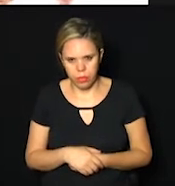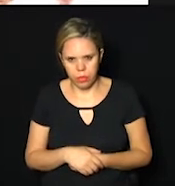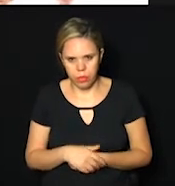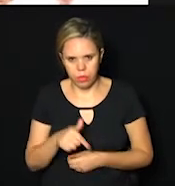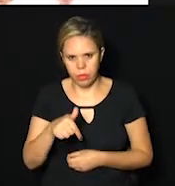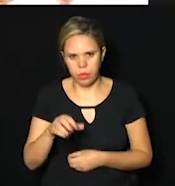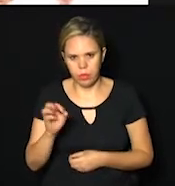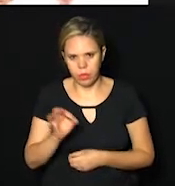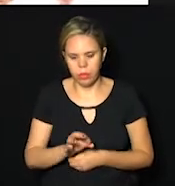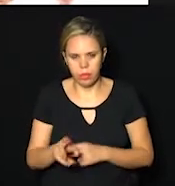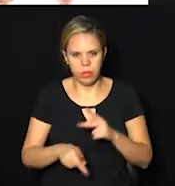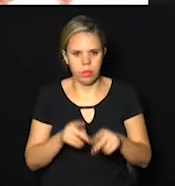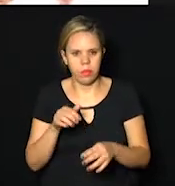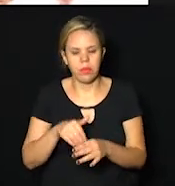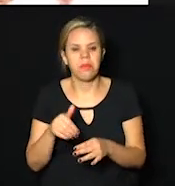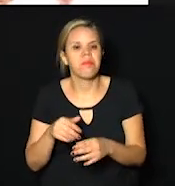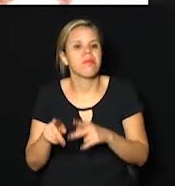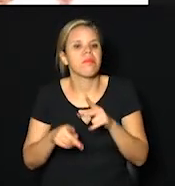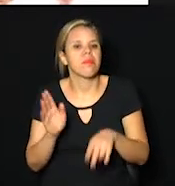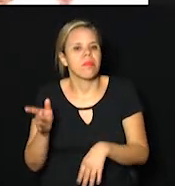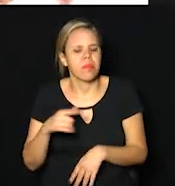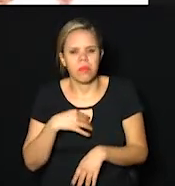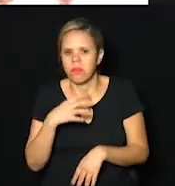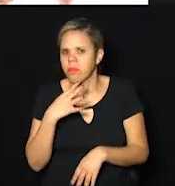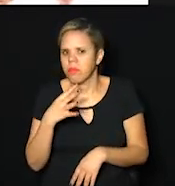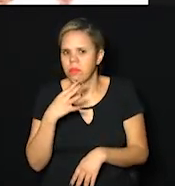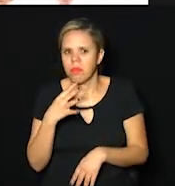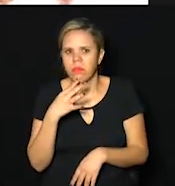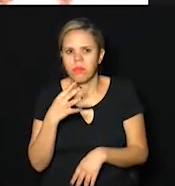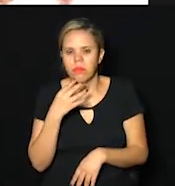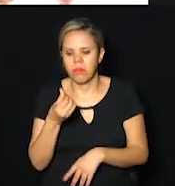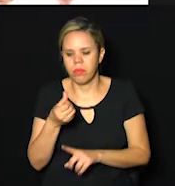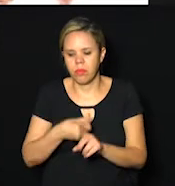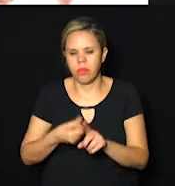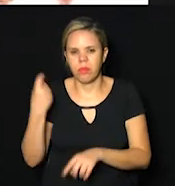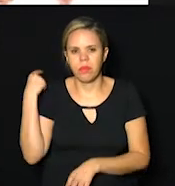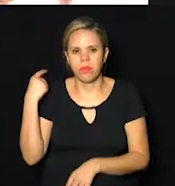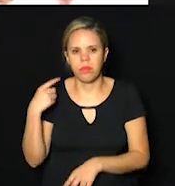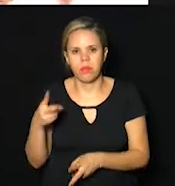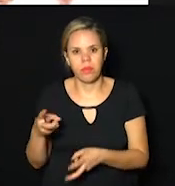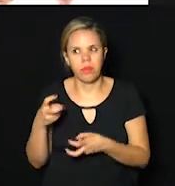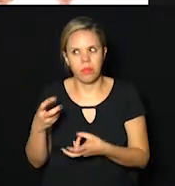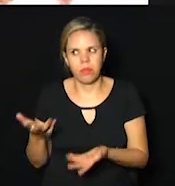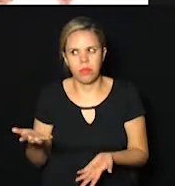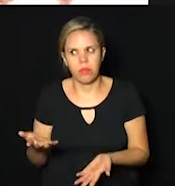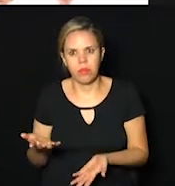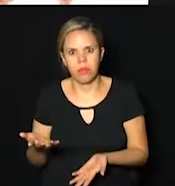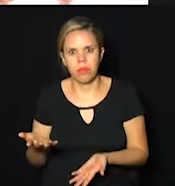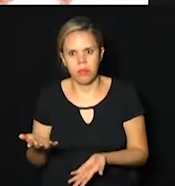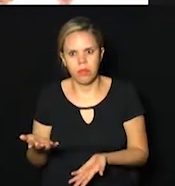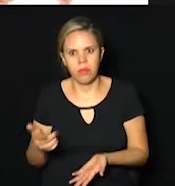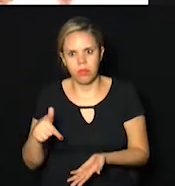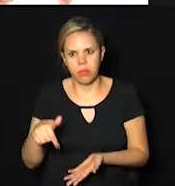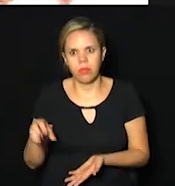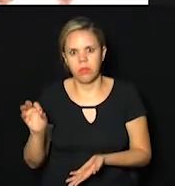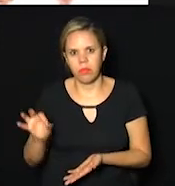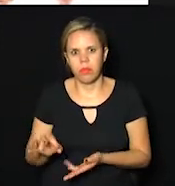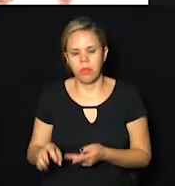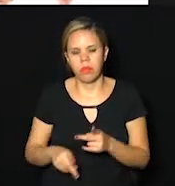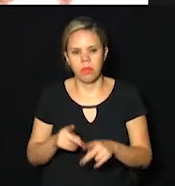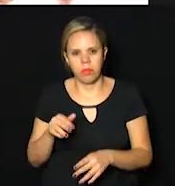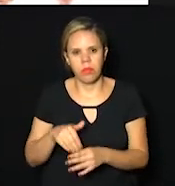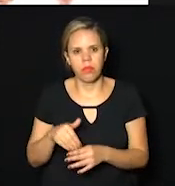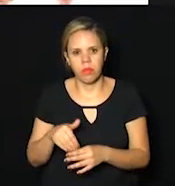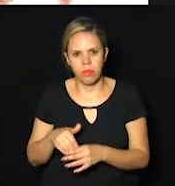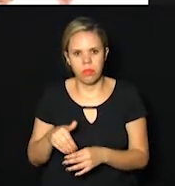70% das pessoas votaram em alguém que já conhecia 6 meses antes. Note, sim, 70% das pessoas